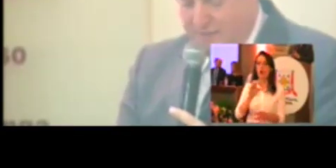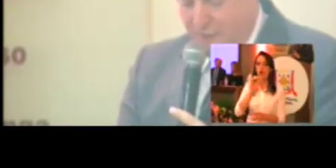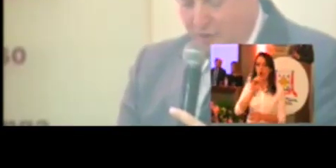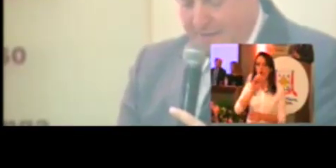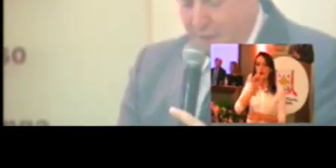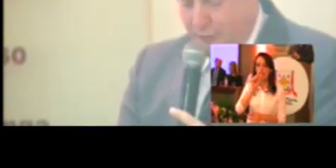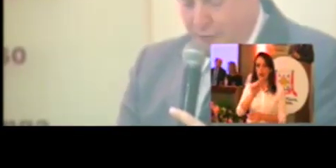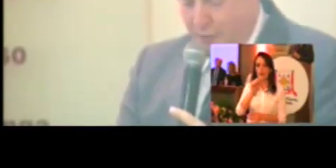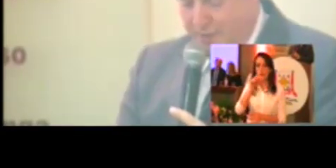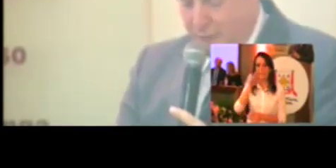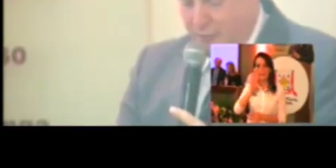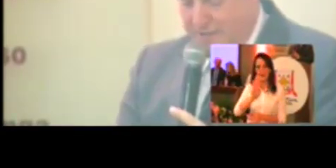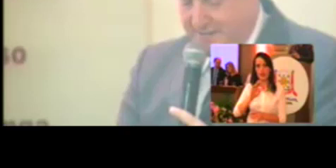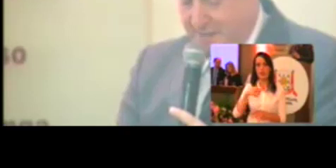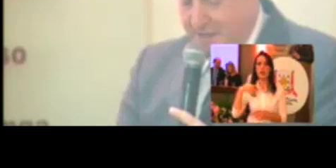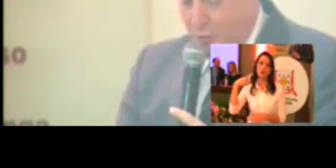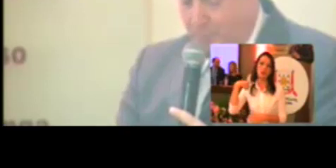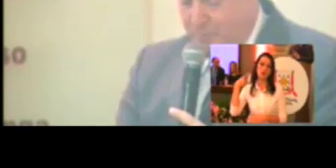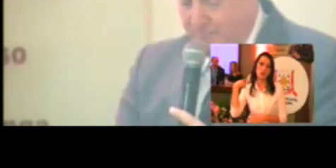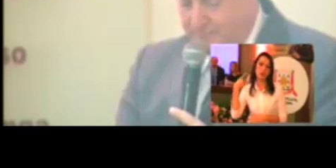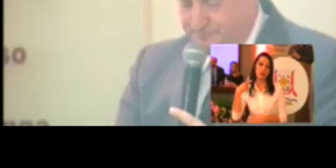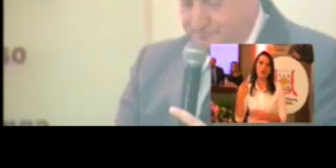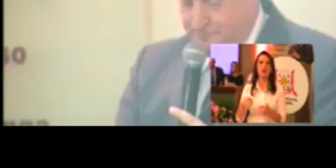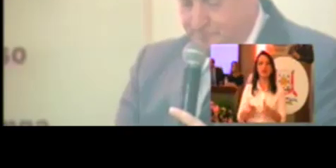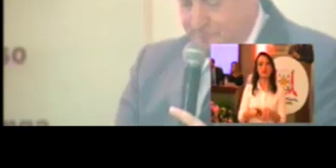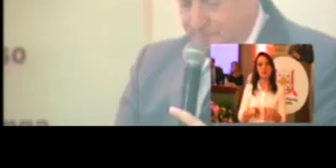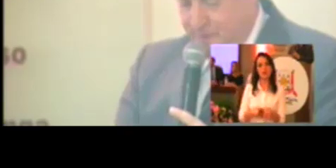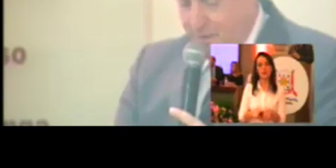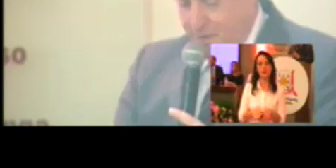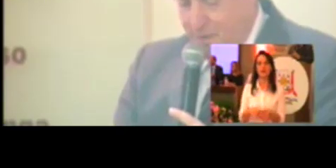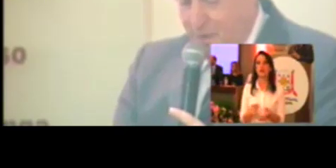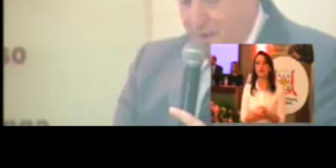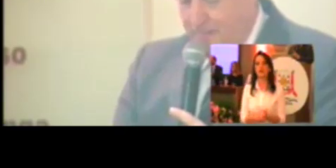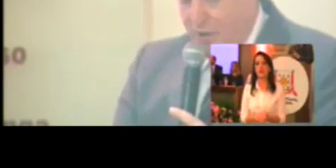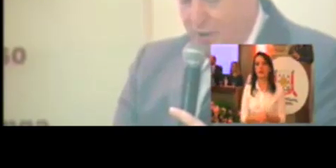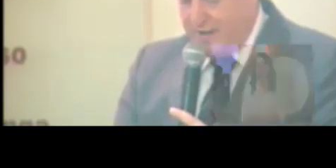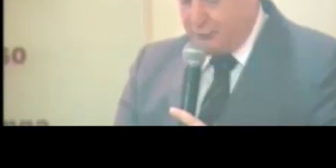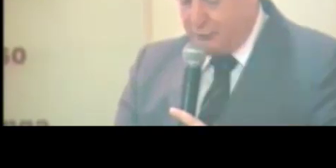representando a OAB, o advogado Dr. Ronaldo Cassetari Ruppi,